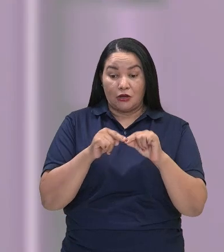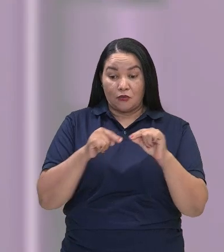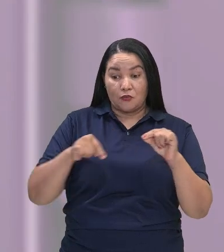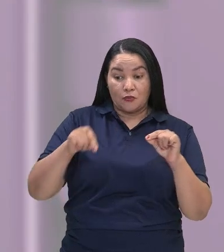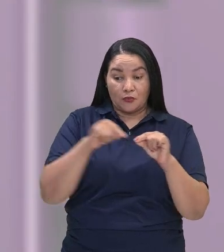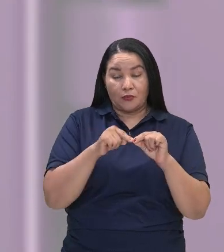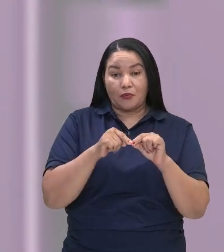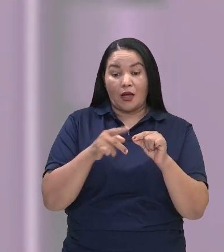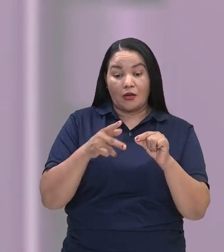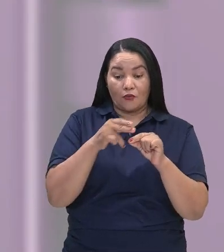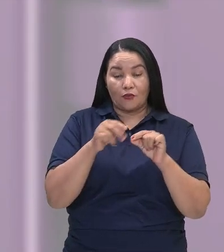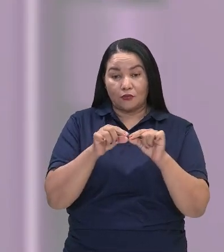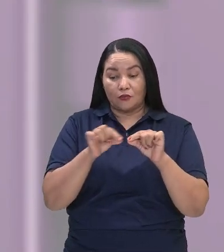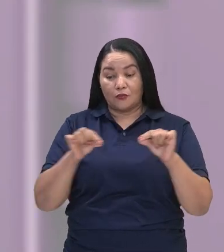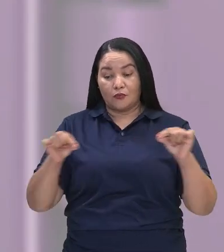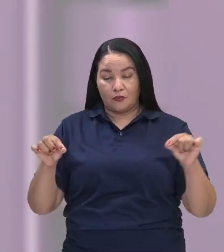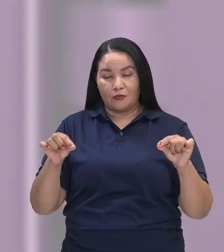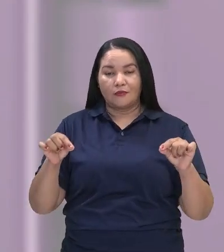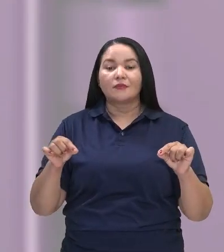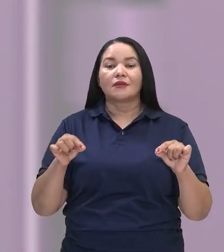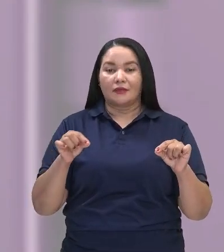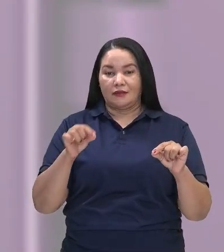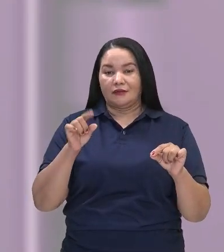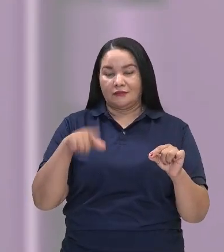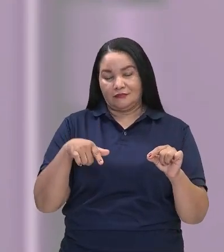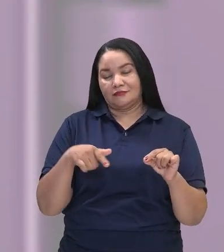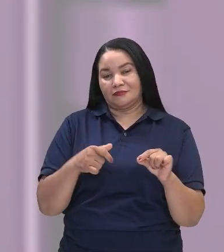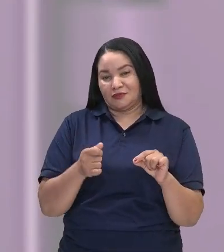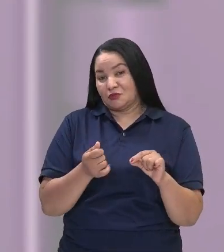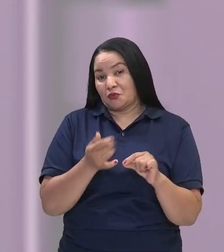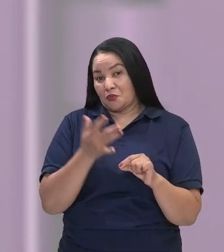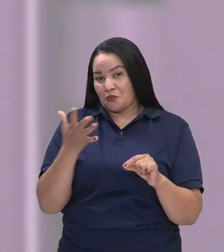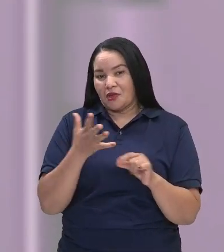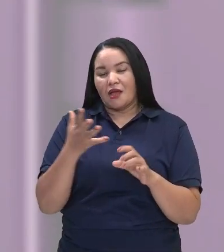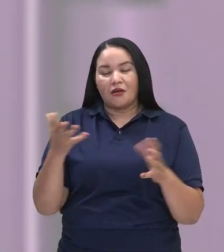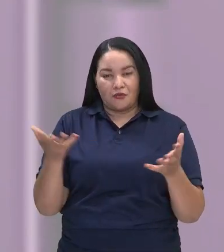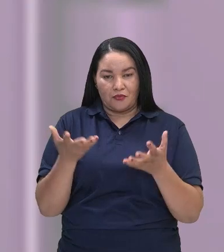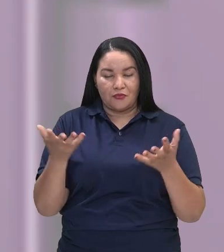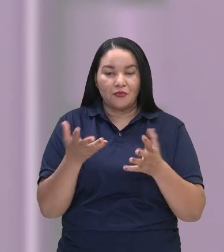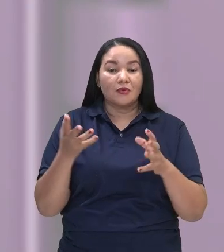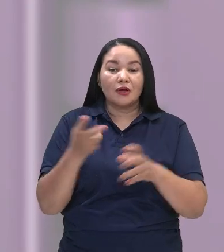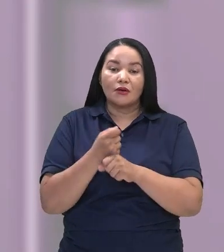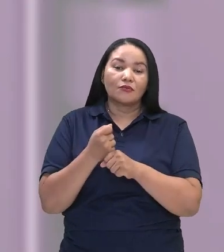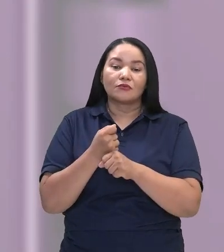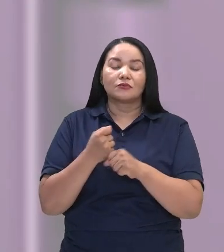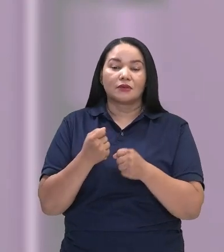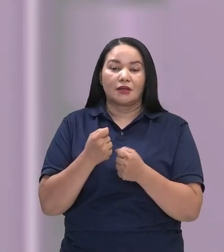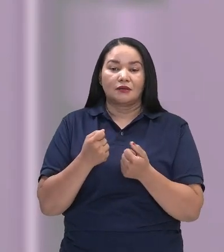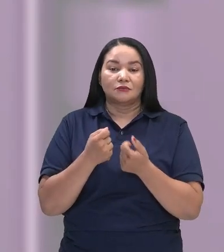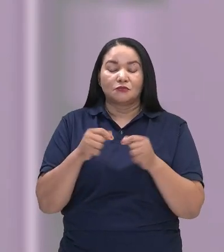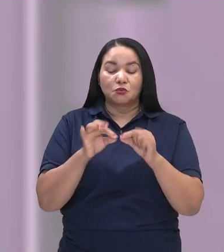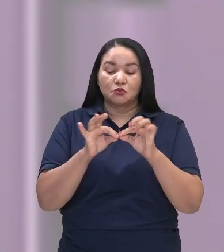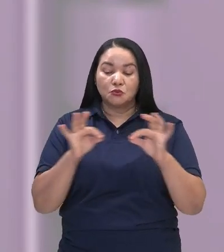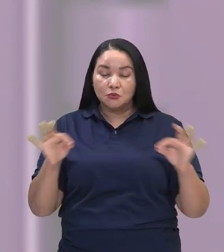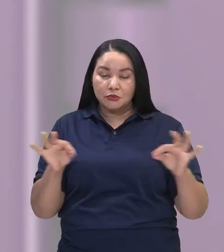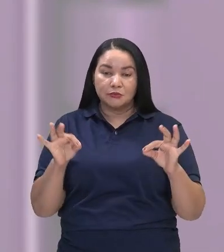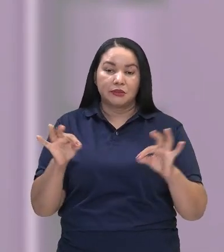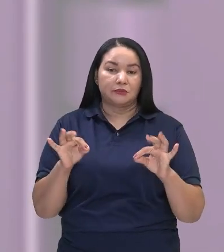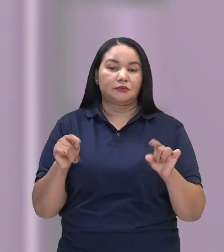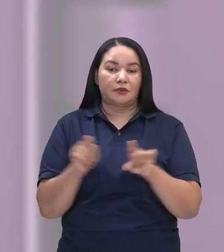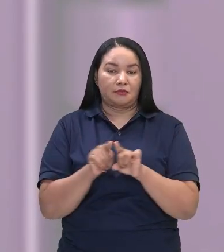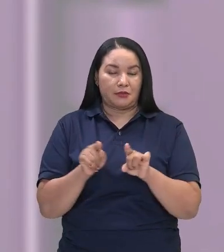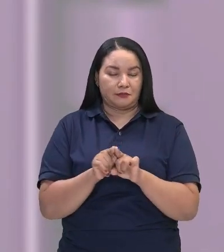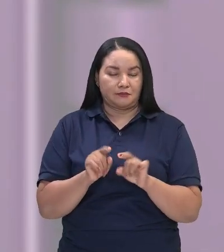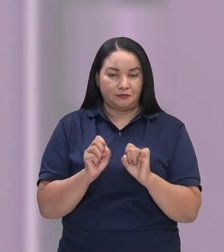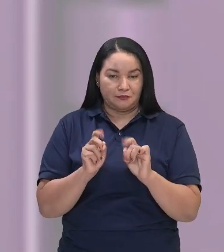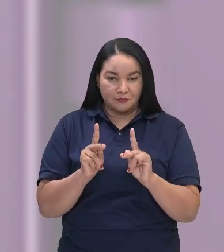visualizamos ali o comprimento da circunferência? Então, exatamente isso, vamos calcular aqui o comprimento da circunferência para essa situação, problema, tá bom? E aí nós